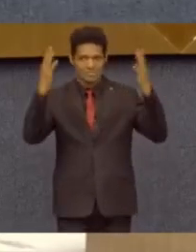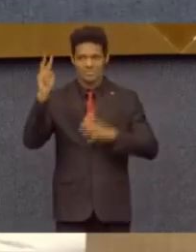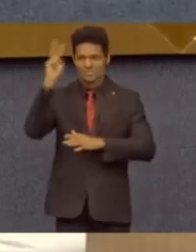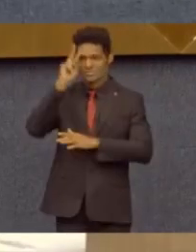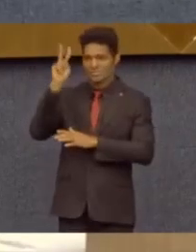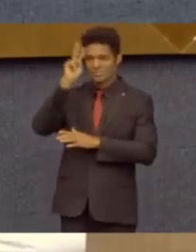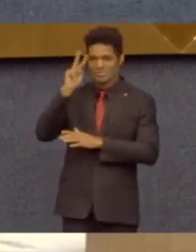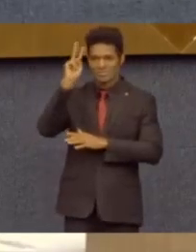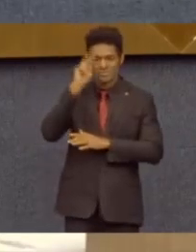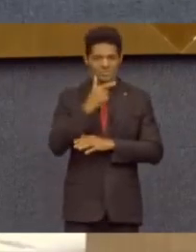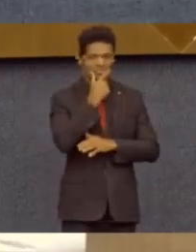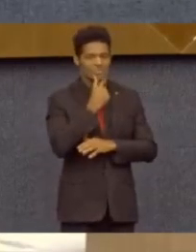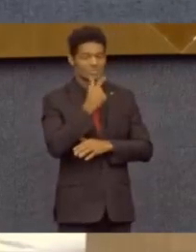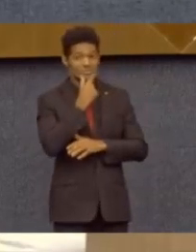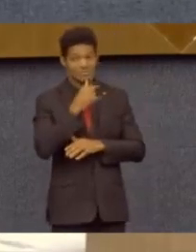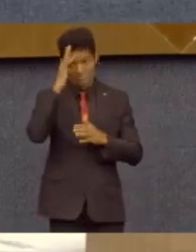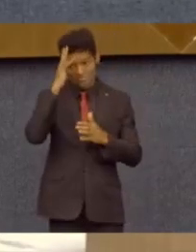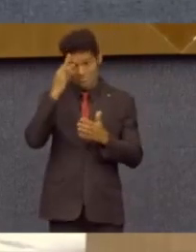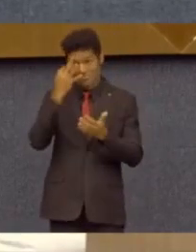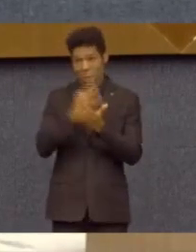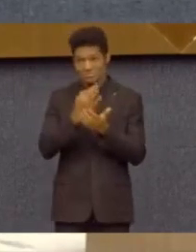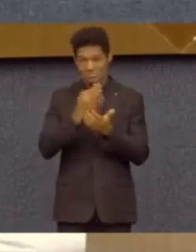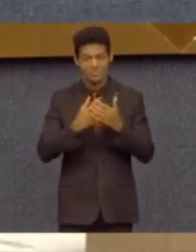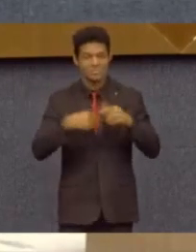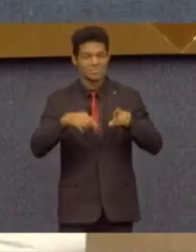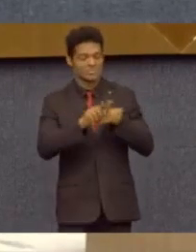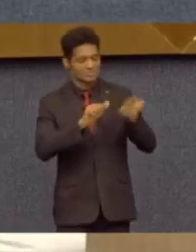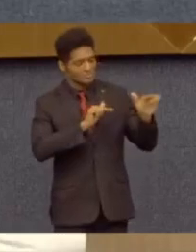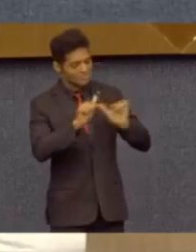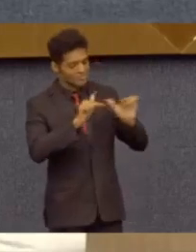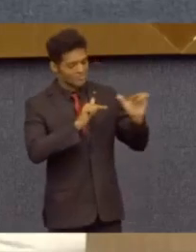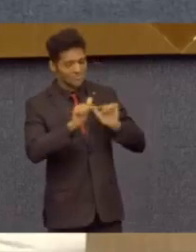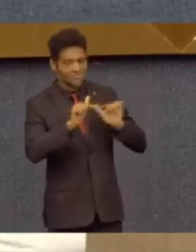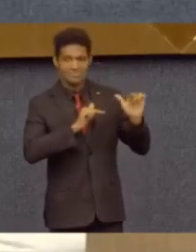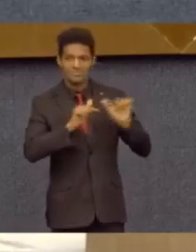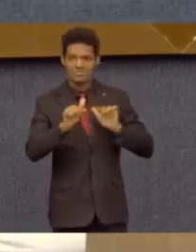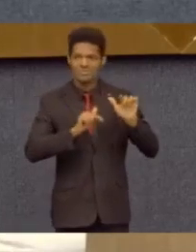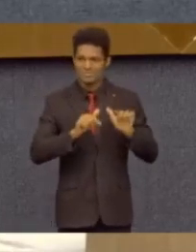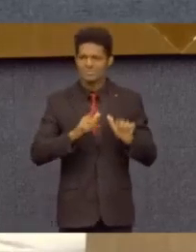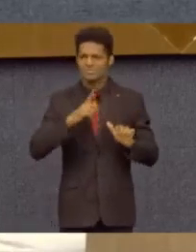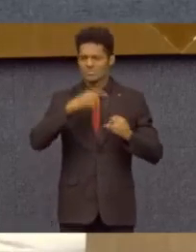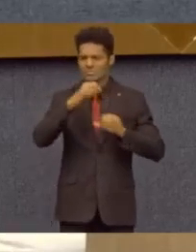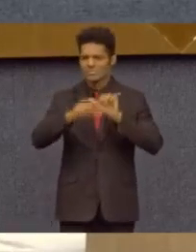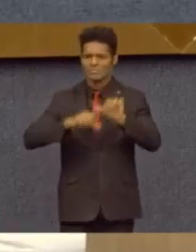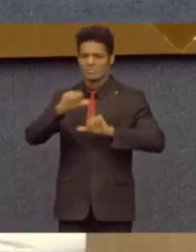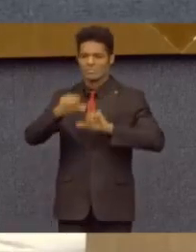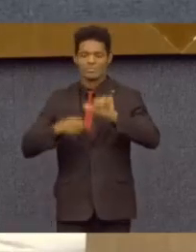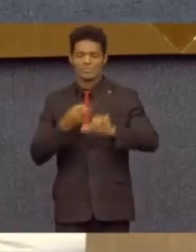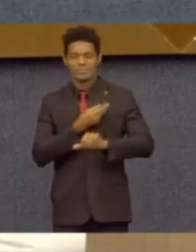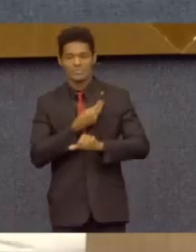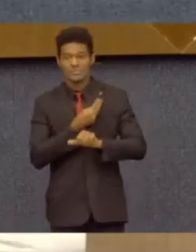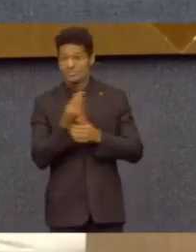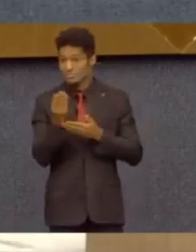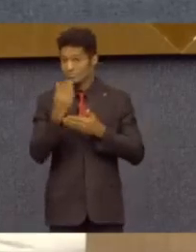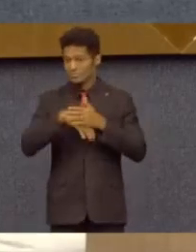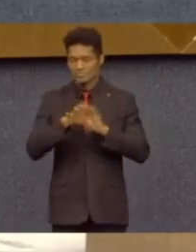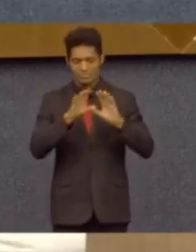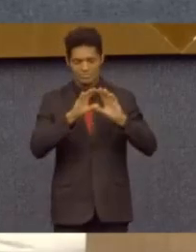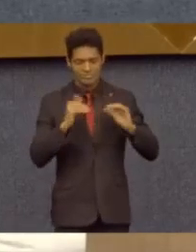de um homem cuja fé e dedicação tem transformado vidas na nossa